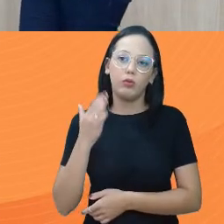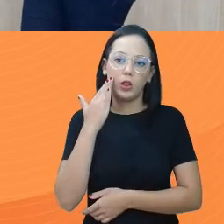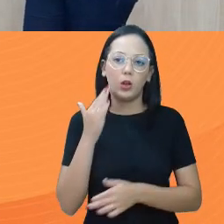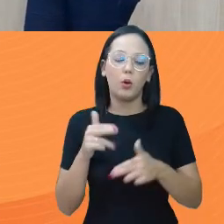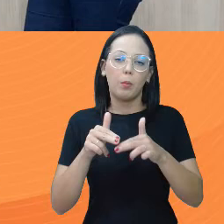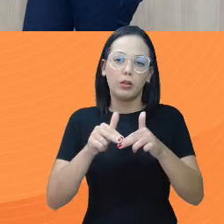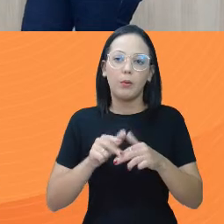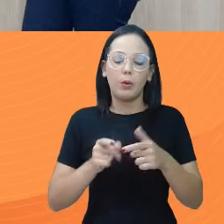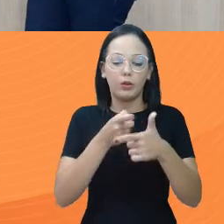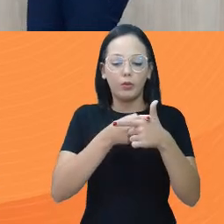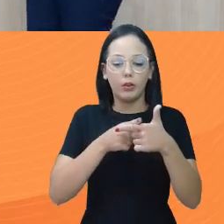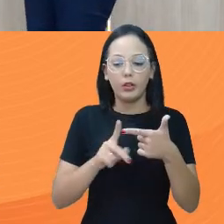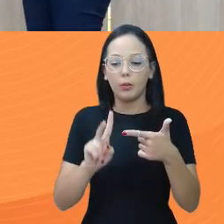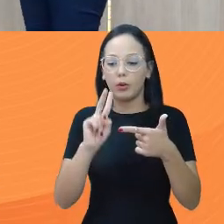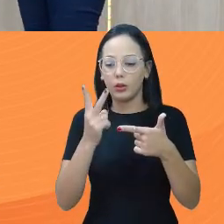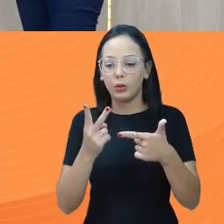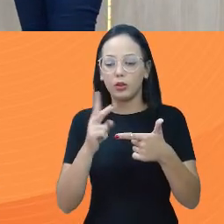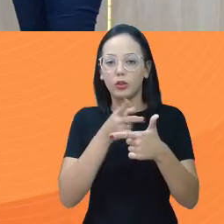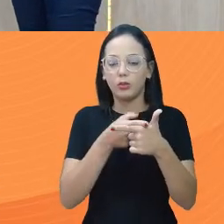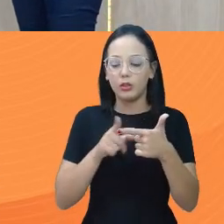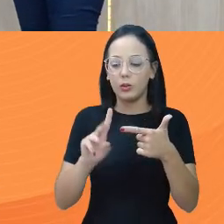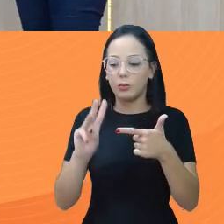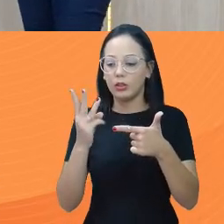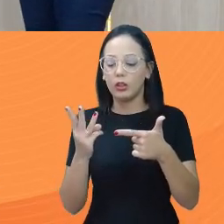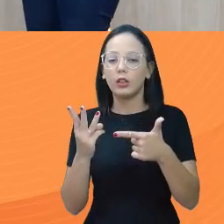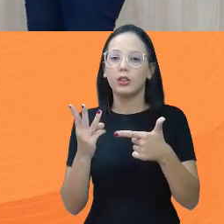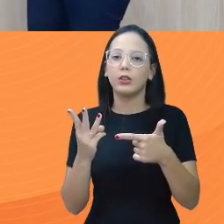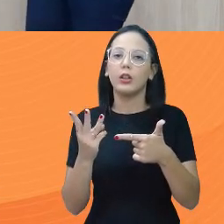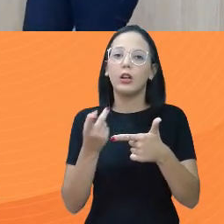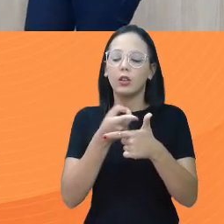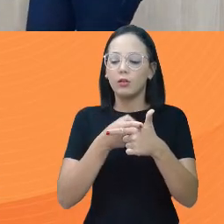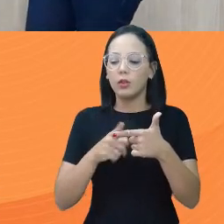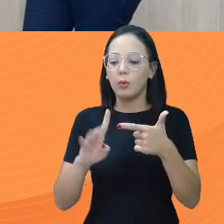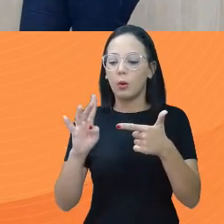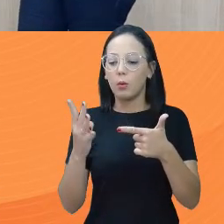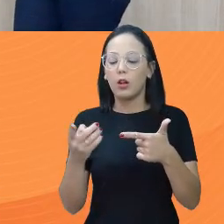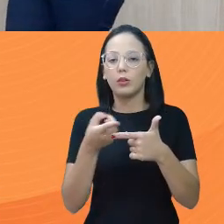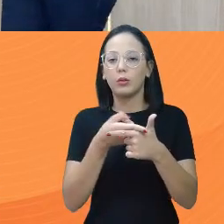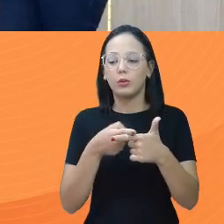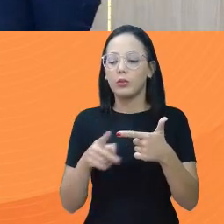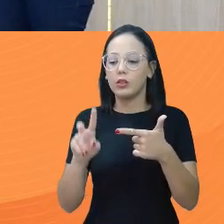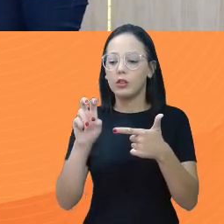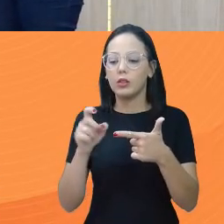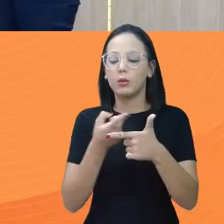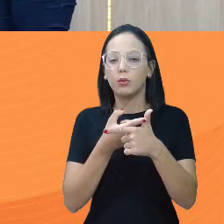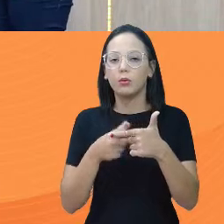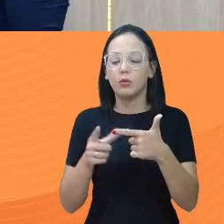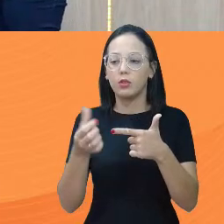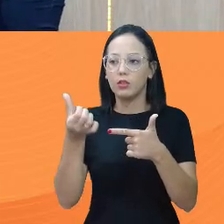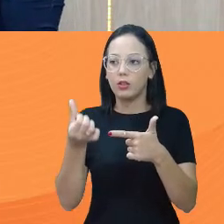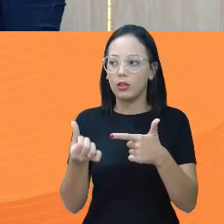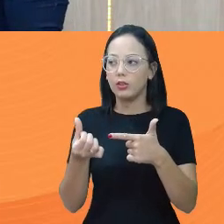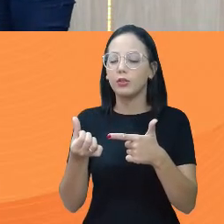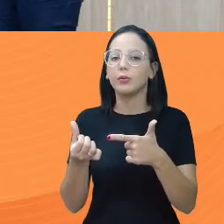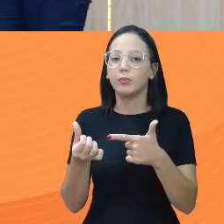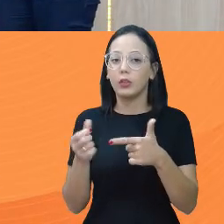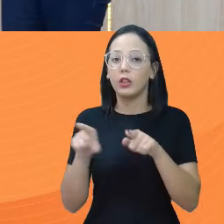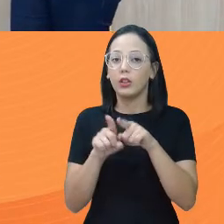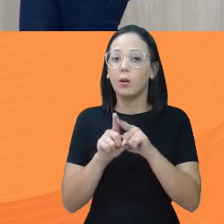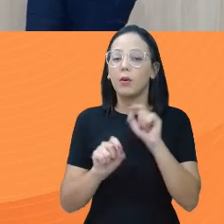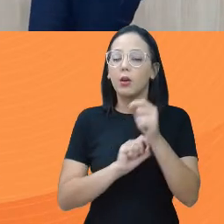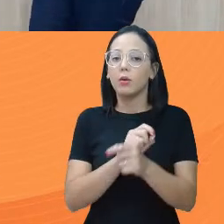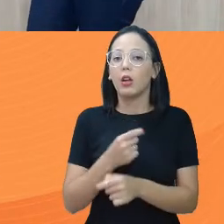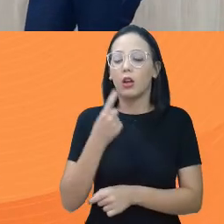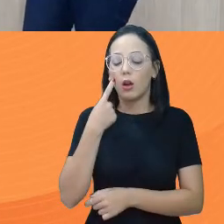para dividir para 2, para 3, perdão, para 4, 5, 6, vimos